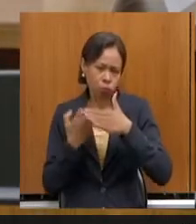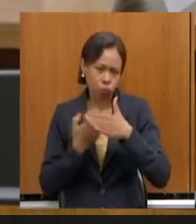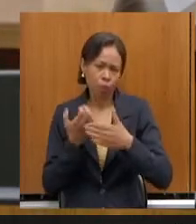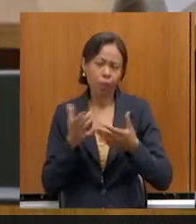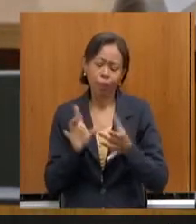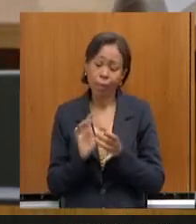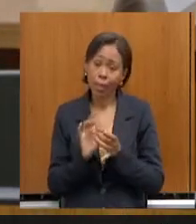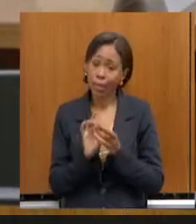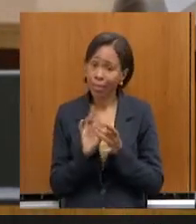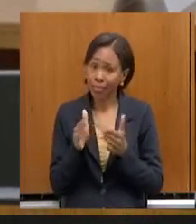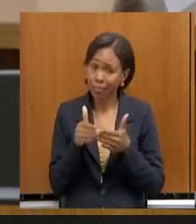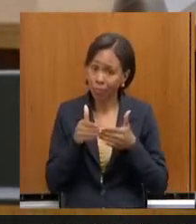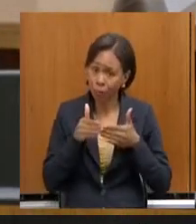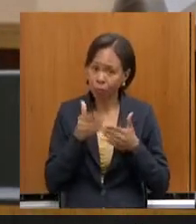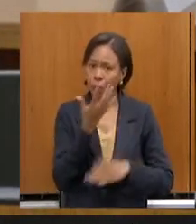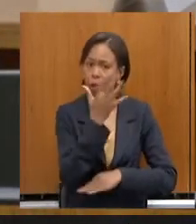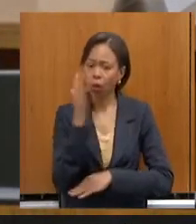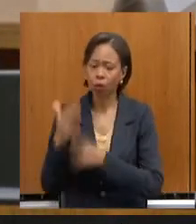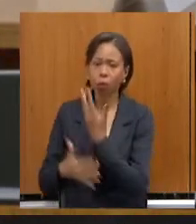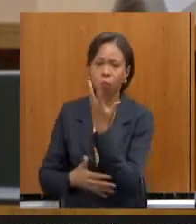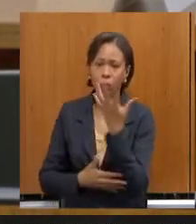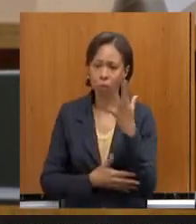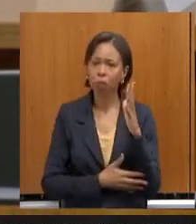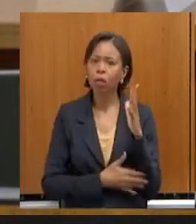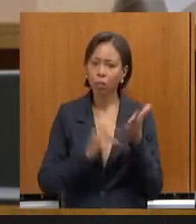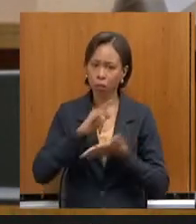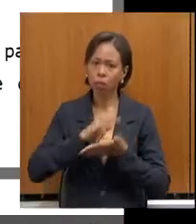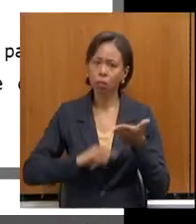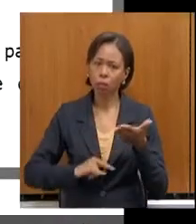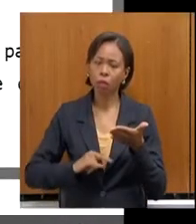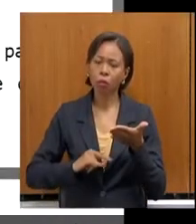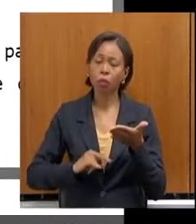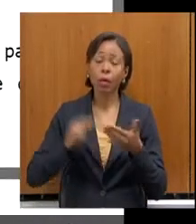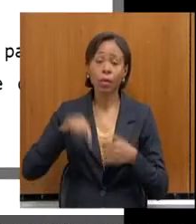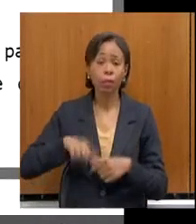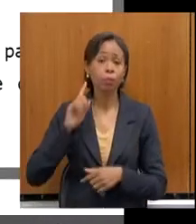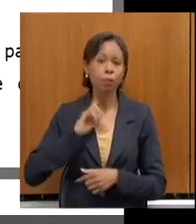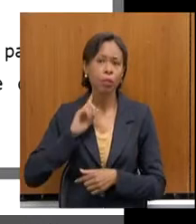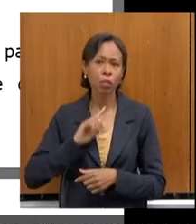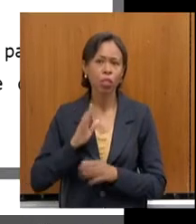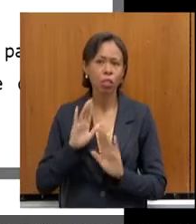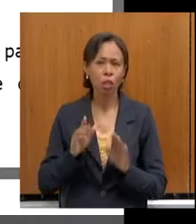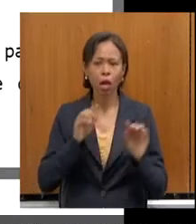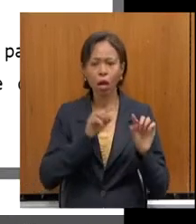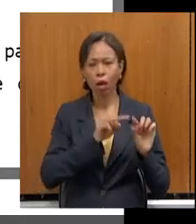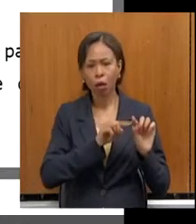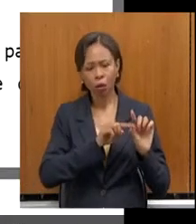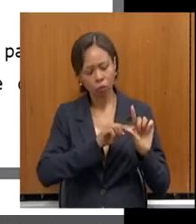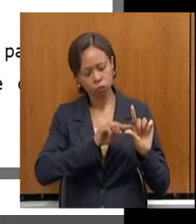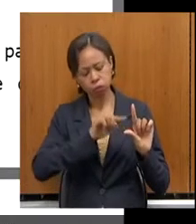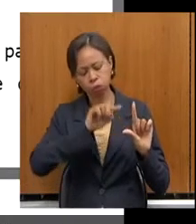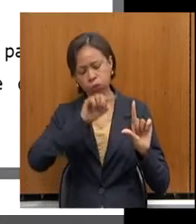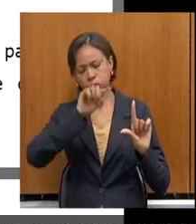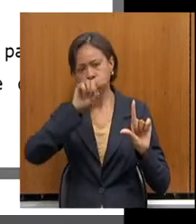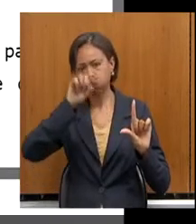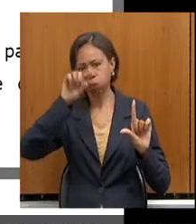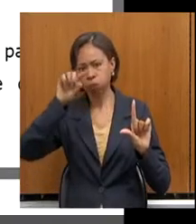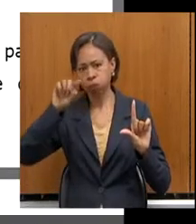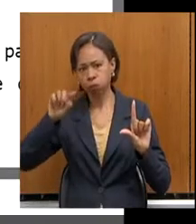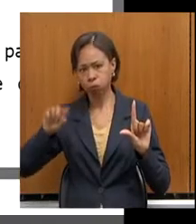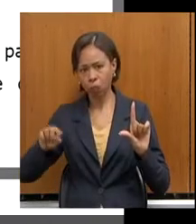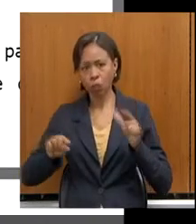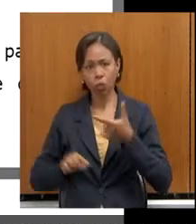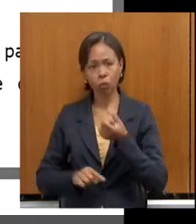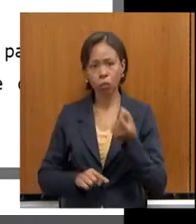aí uma curva é que se reduz desde 2016/2017 agora até 2021